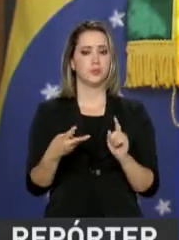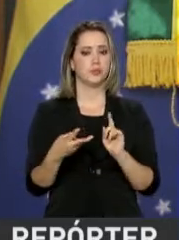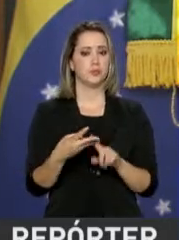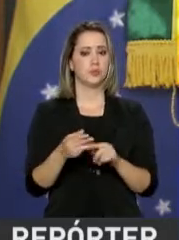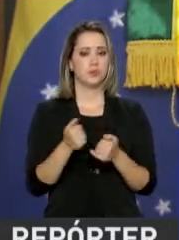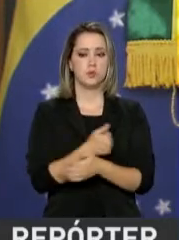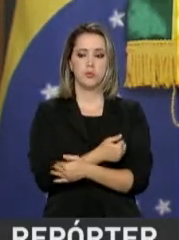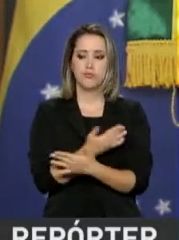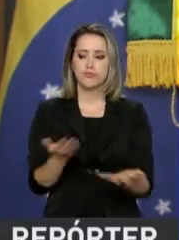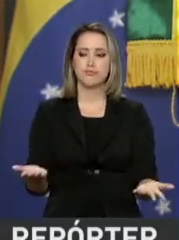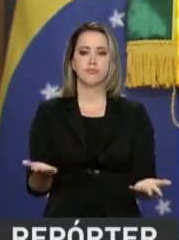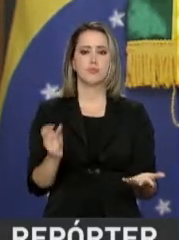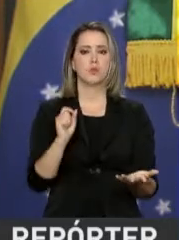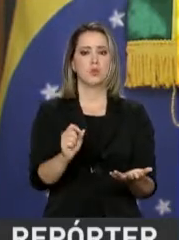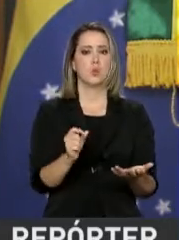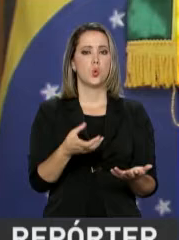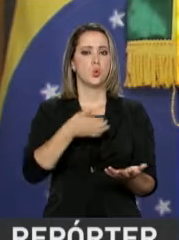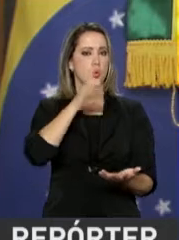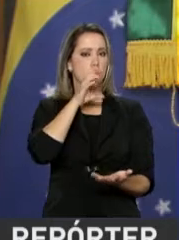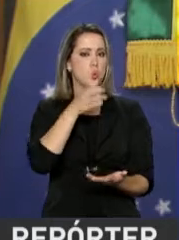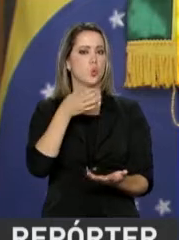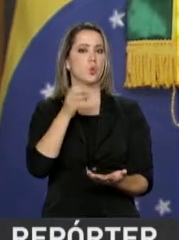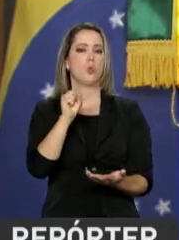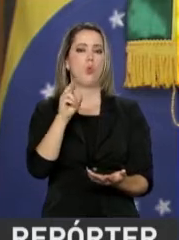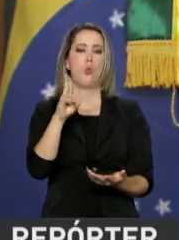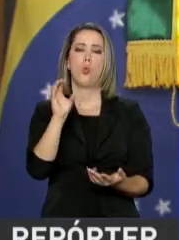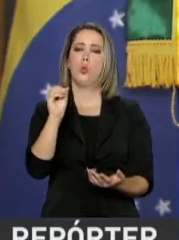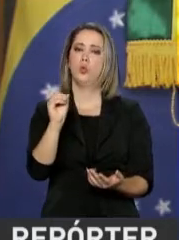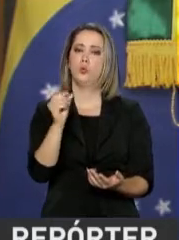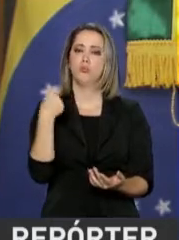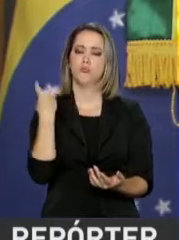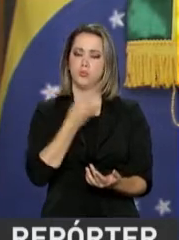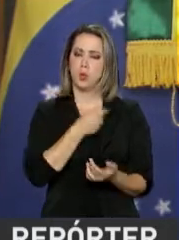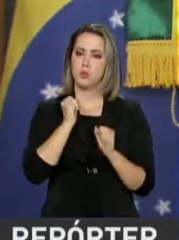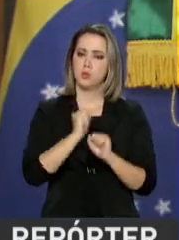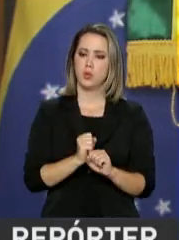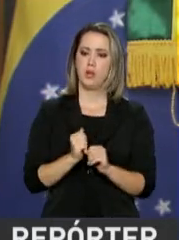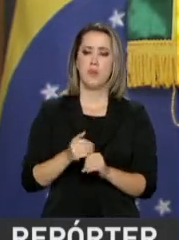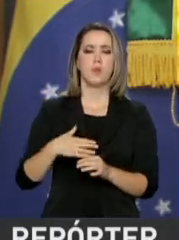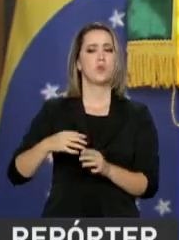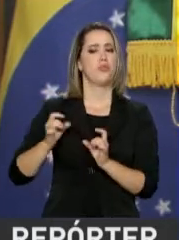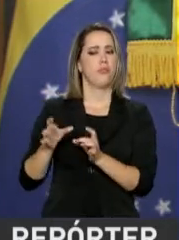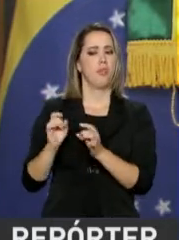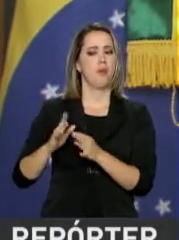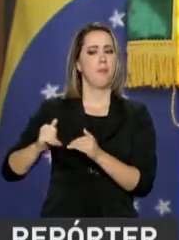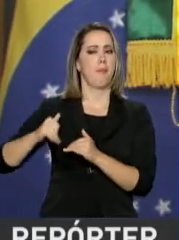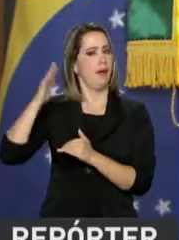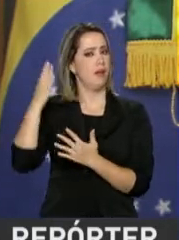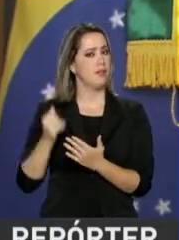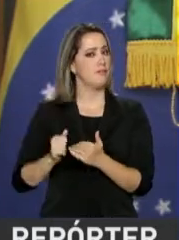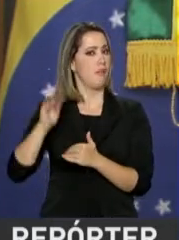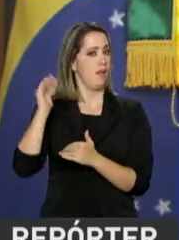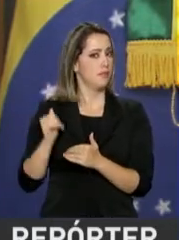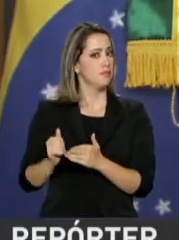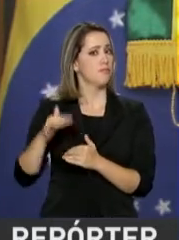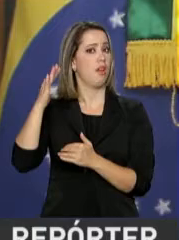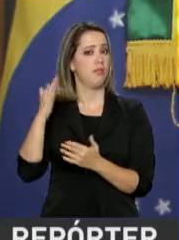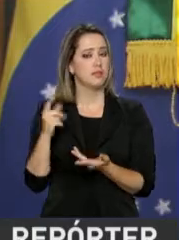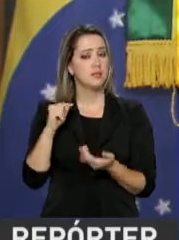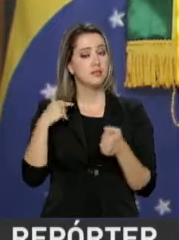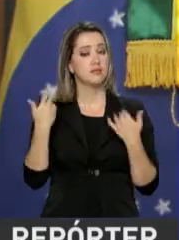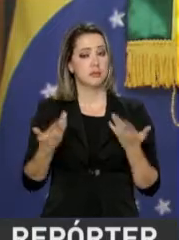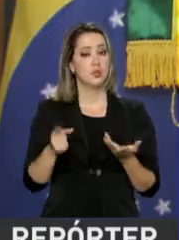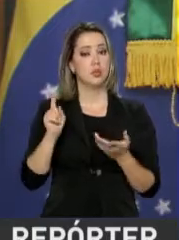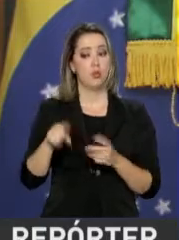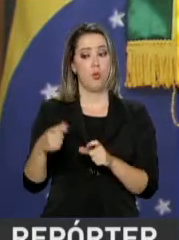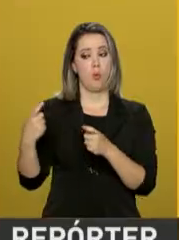enfim sucos nós temos há a possibilidade de ampliar nossa participação portanto é uma é